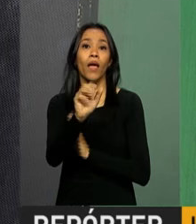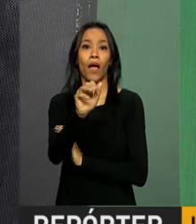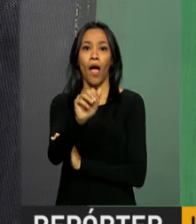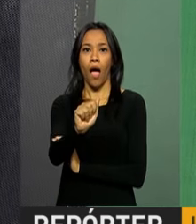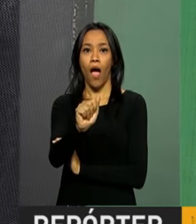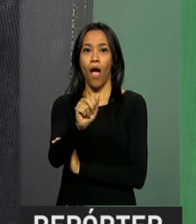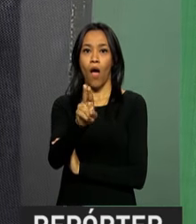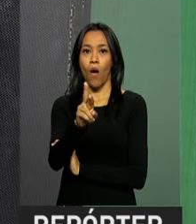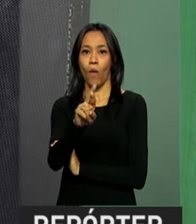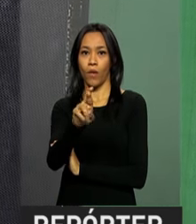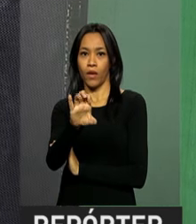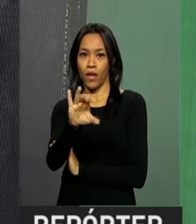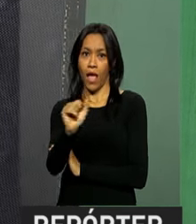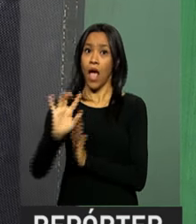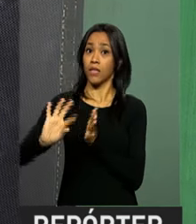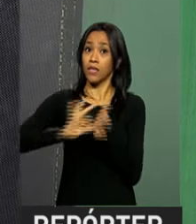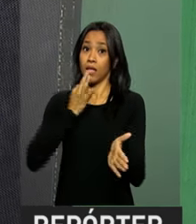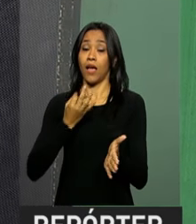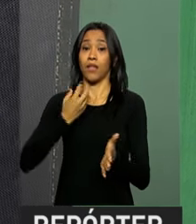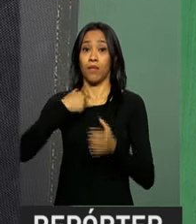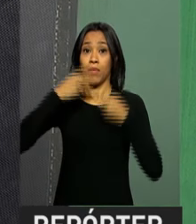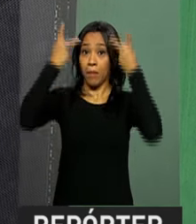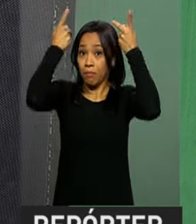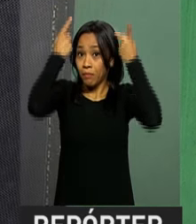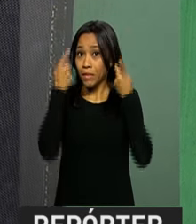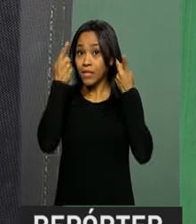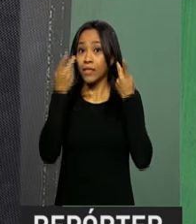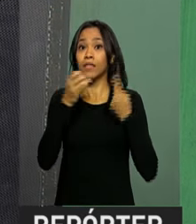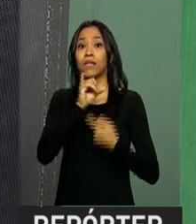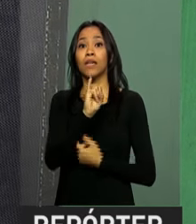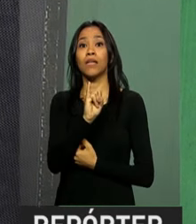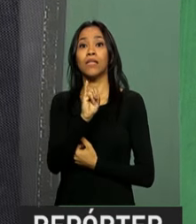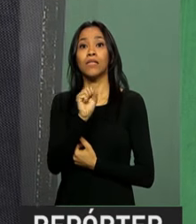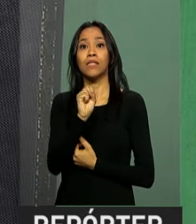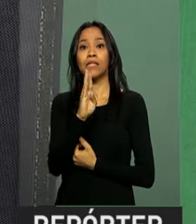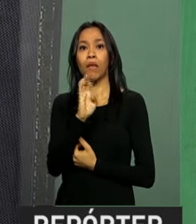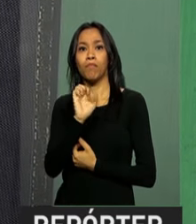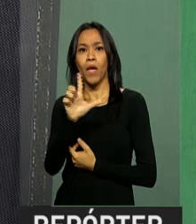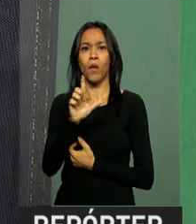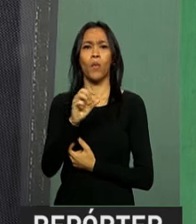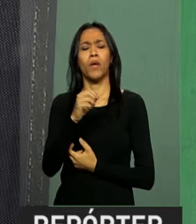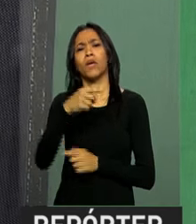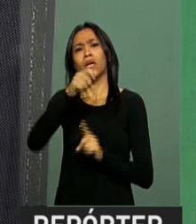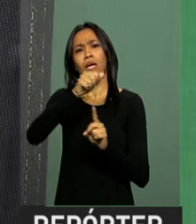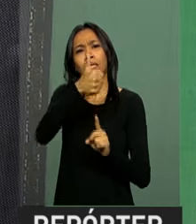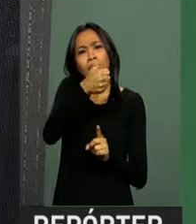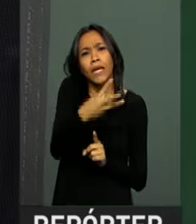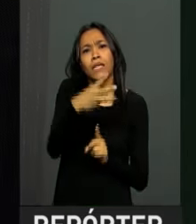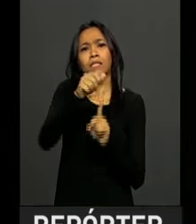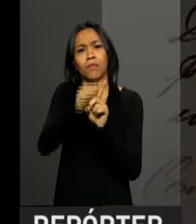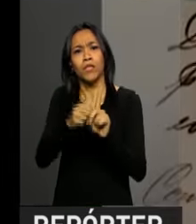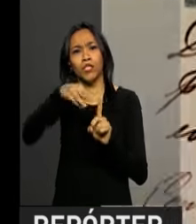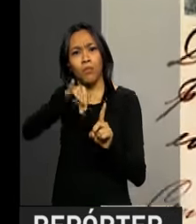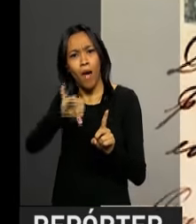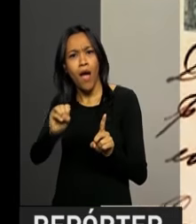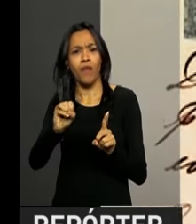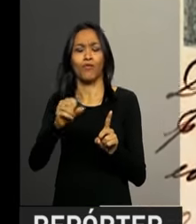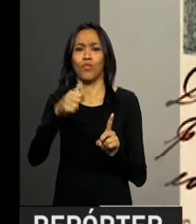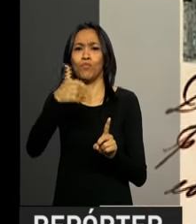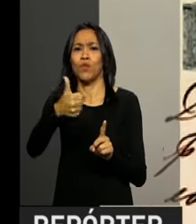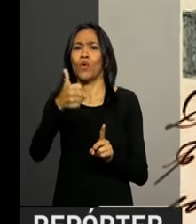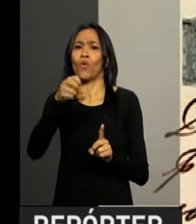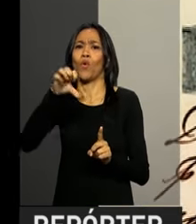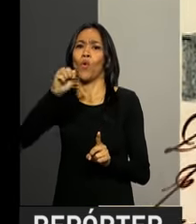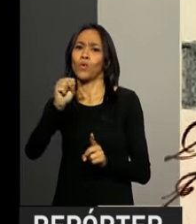pela Princesa Isabel em 13 de Maio de 1888 além da lei que aboliu a escravatura no país